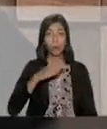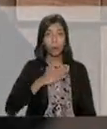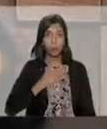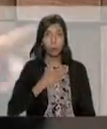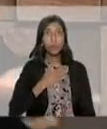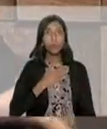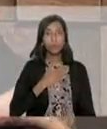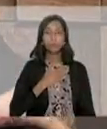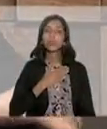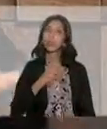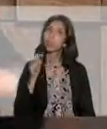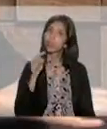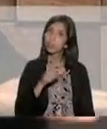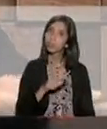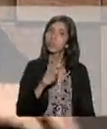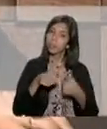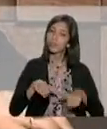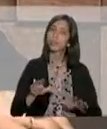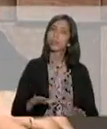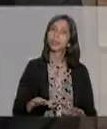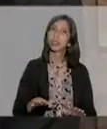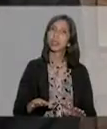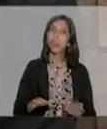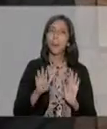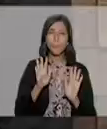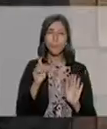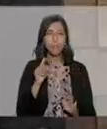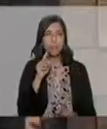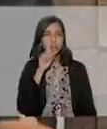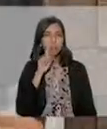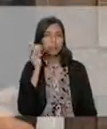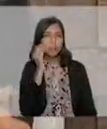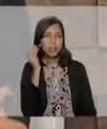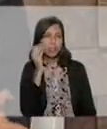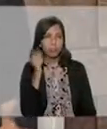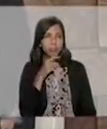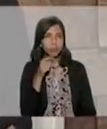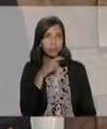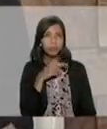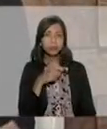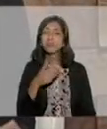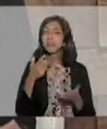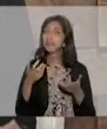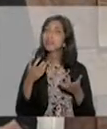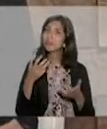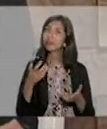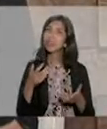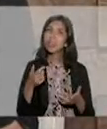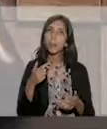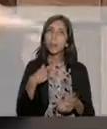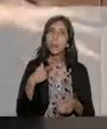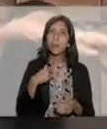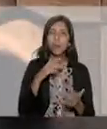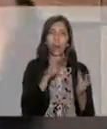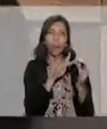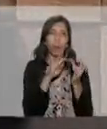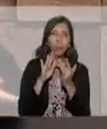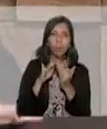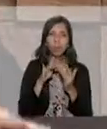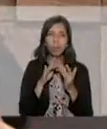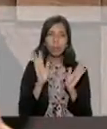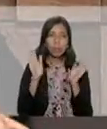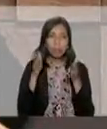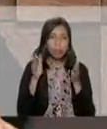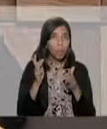programa, aí você fica. Mas você estava querendo arriscar um pouco essa história do humor também? Eu queria ampliar meus contatos, não